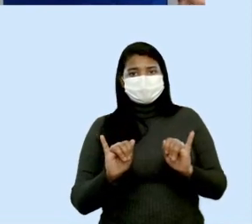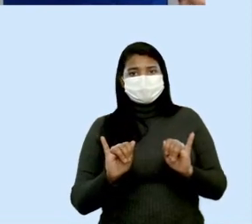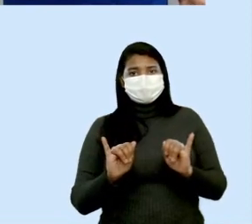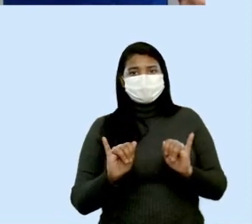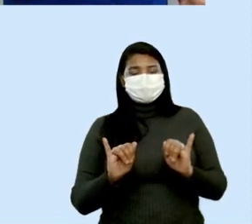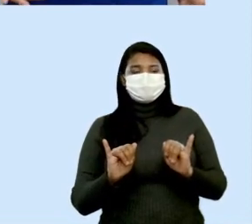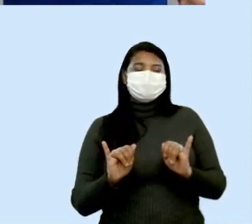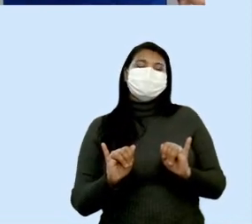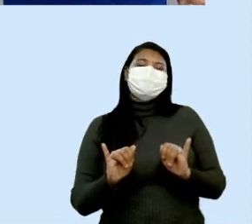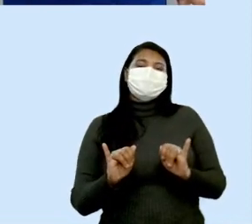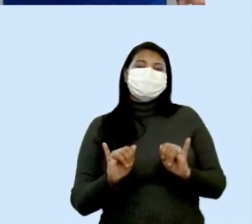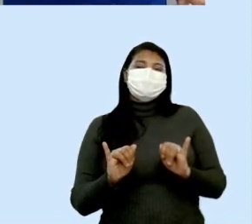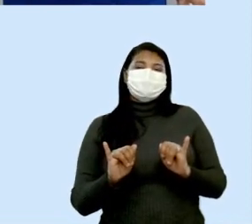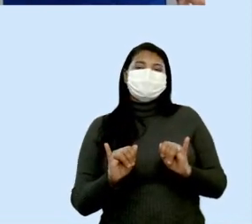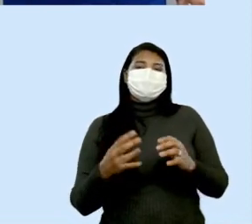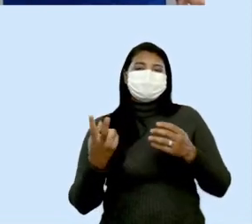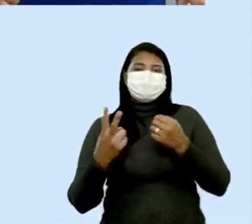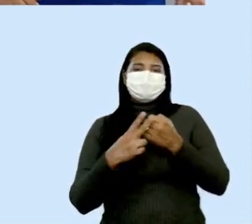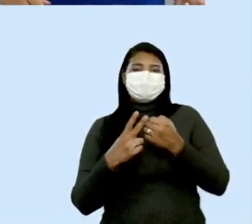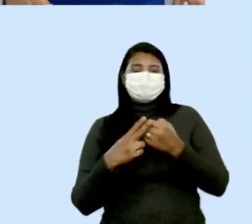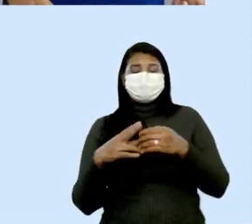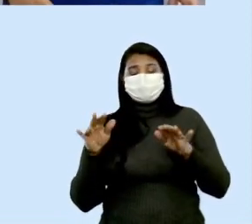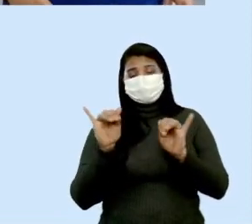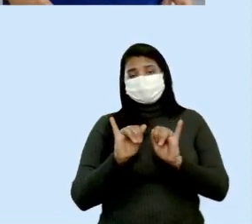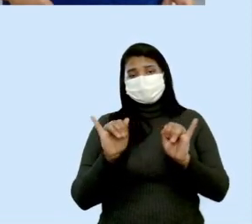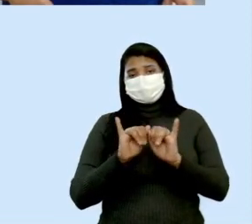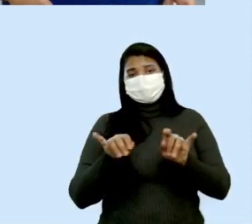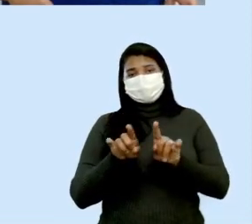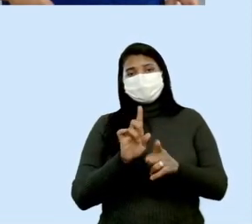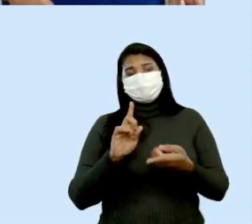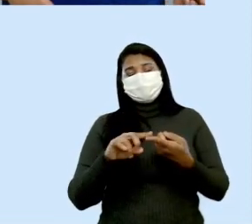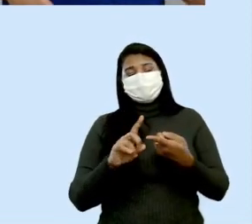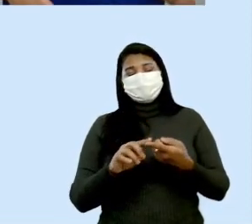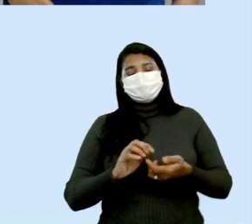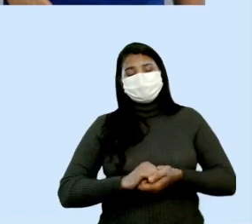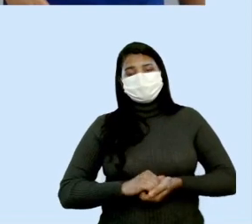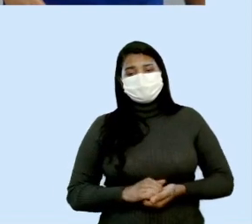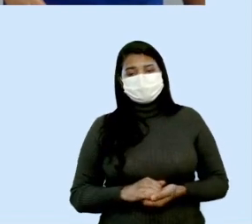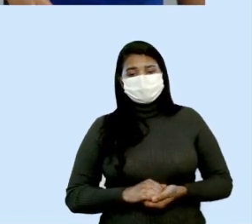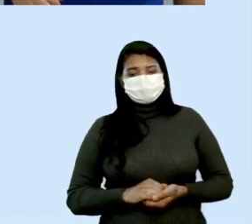verbais simples, present, past, future.